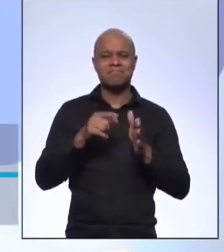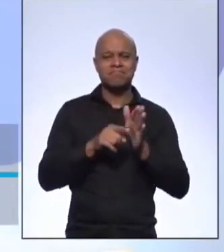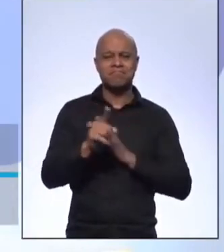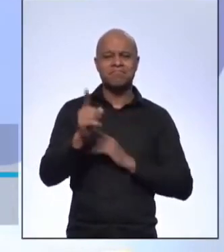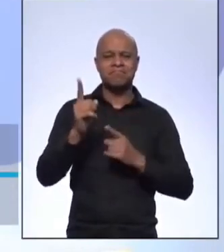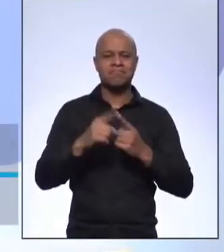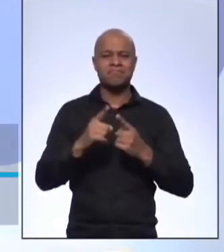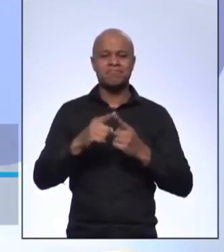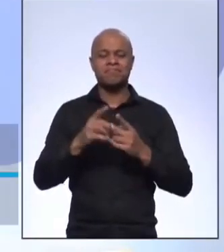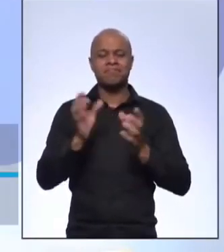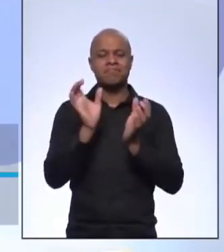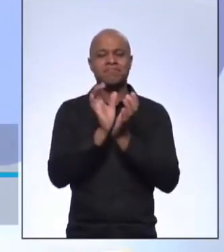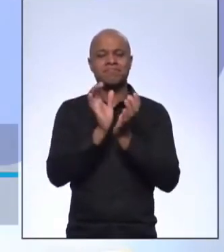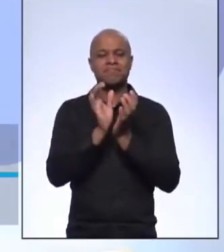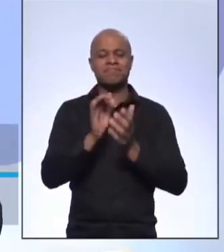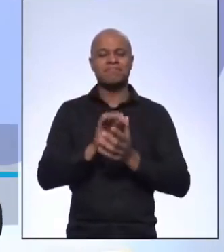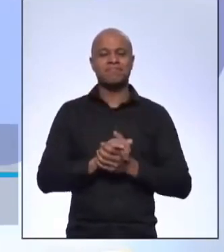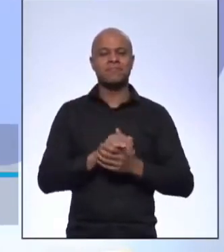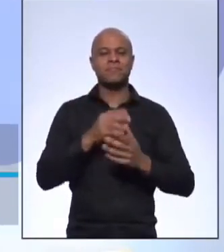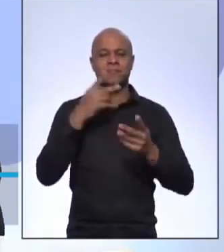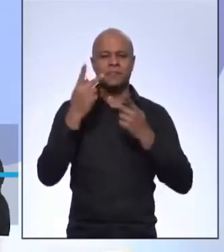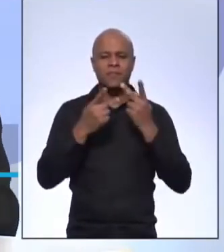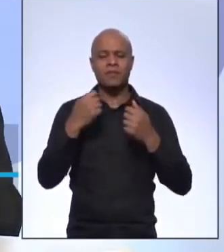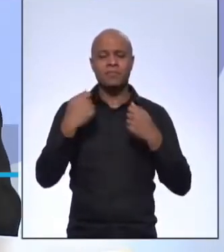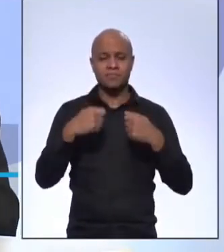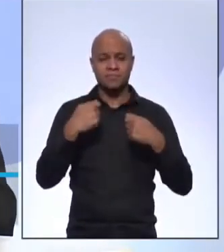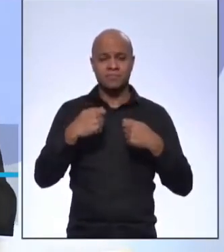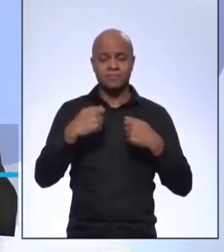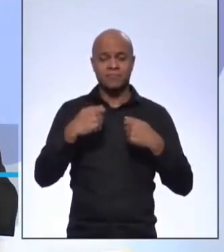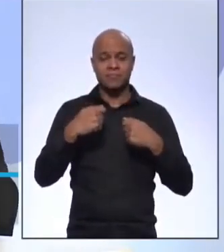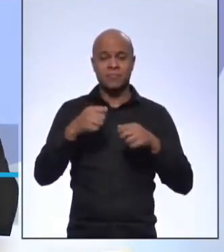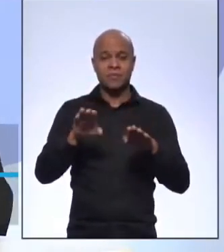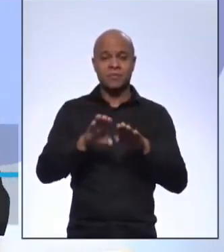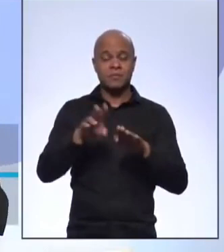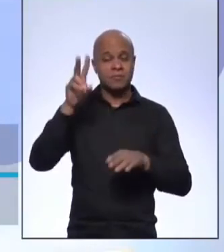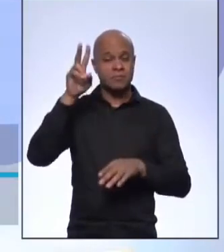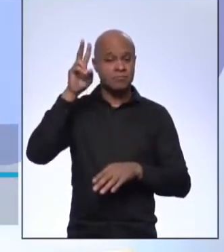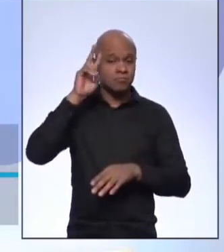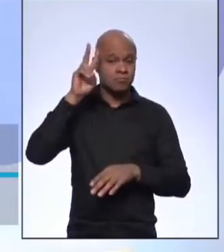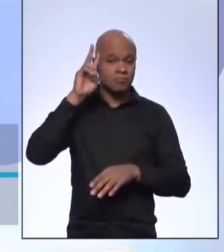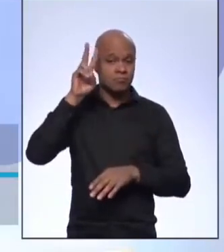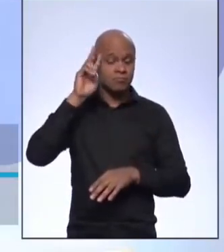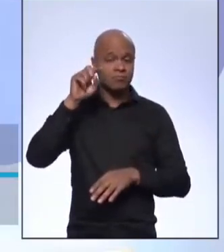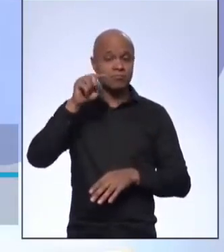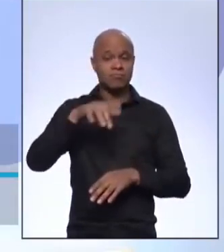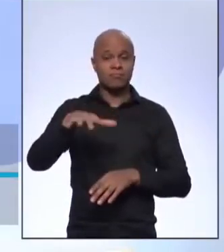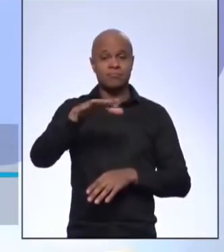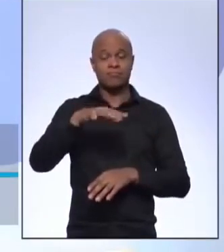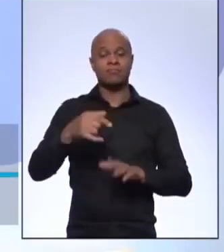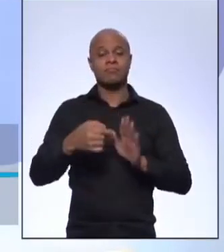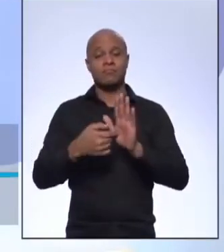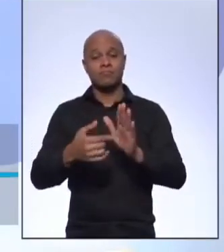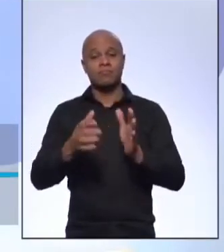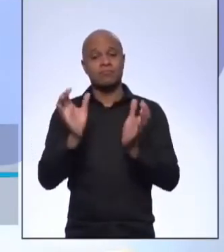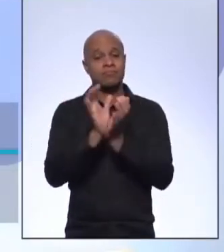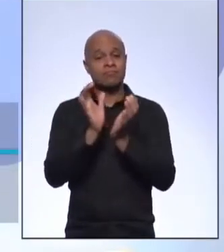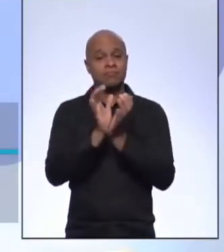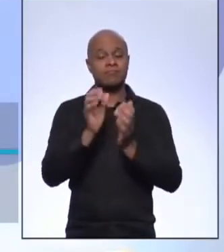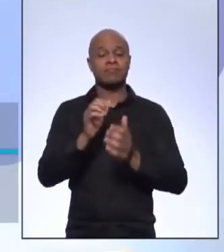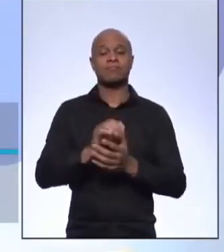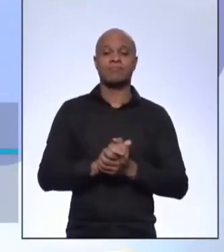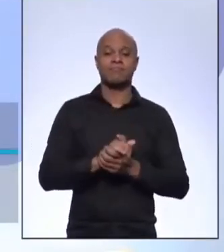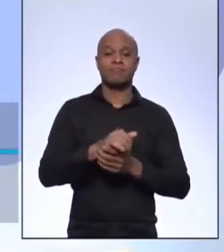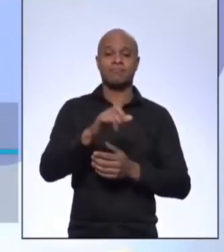grupos envolvidos aí? A gente precisa também lembrar que lá no nosso vídeo nós tivemos aí a citação de um grupo, que é o grupo ETA,